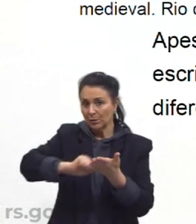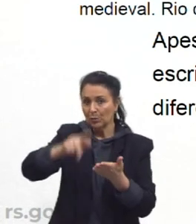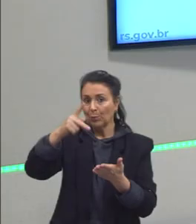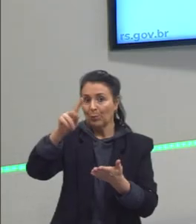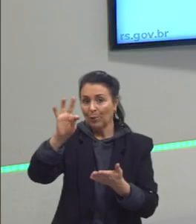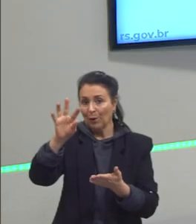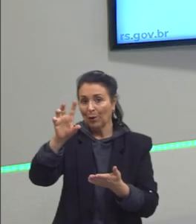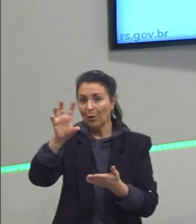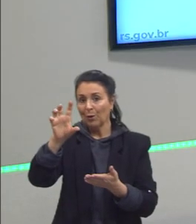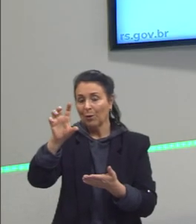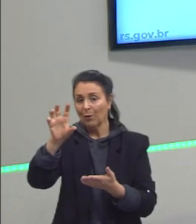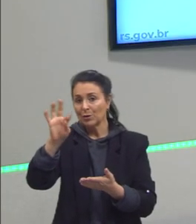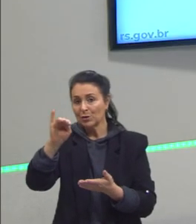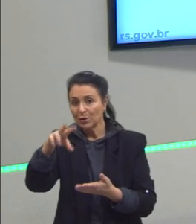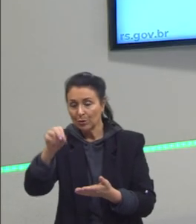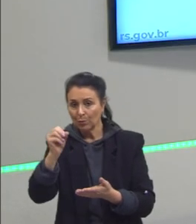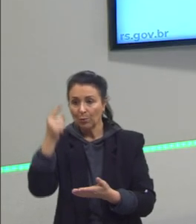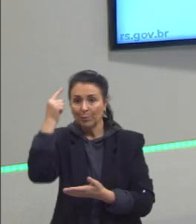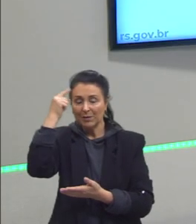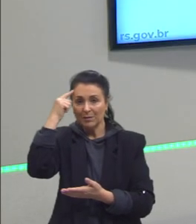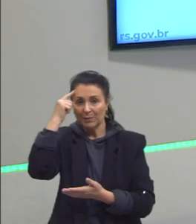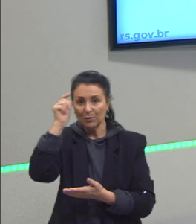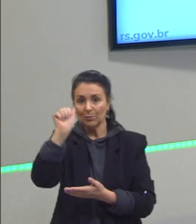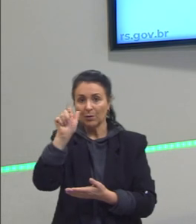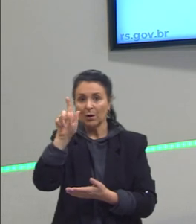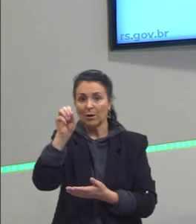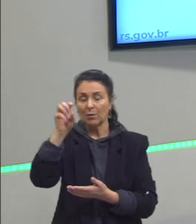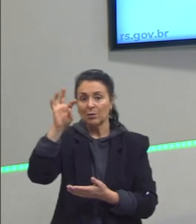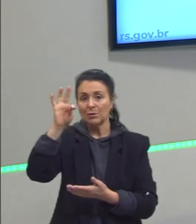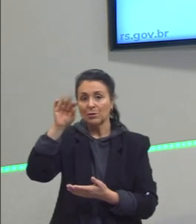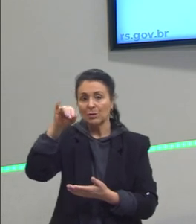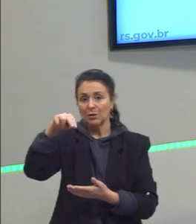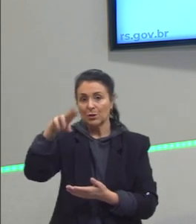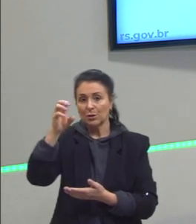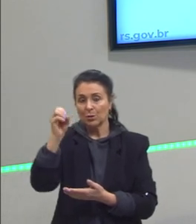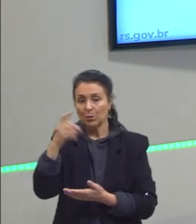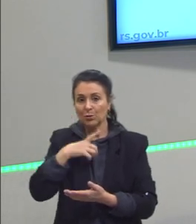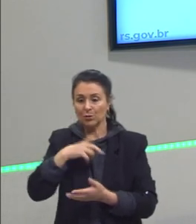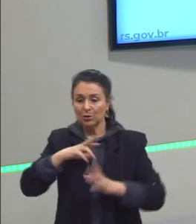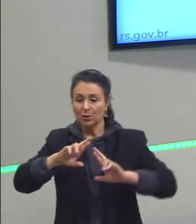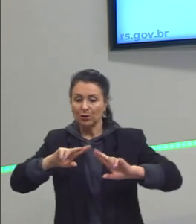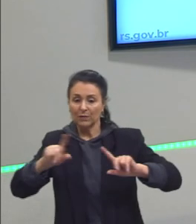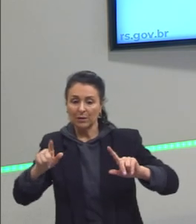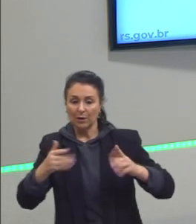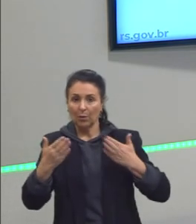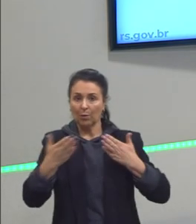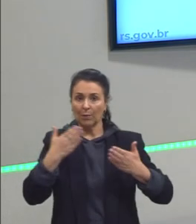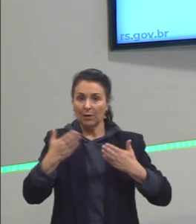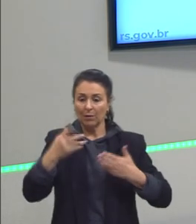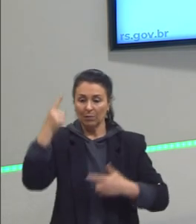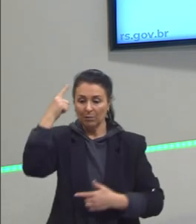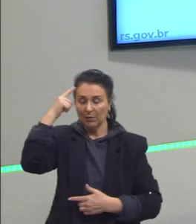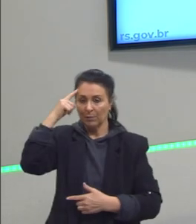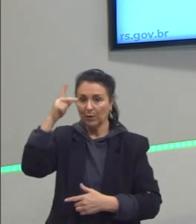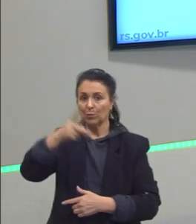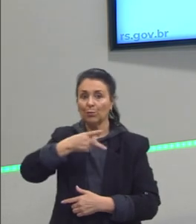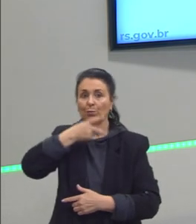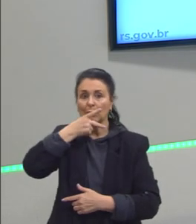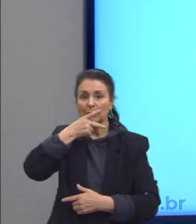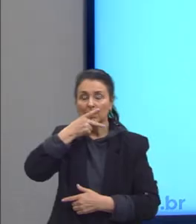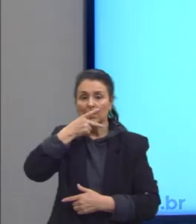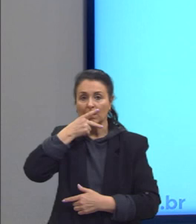o pensamento de Agostinho apresenta mais diferenças se comparado ao pensamento de Platão